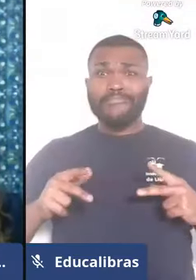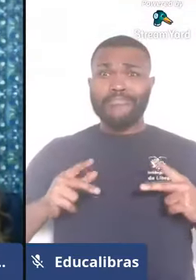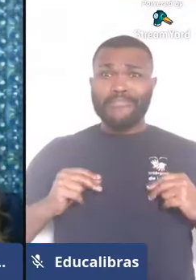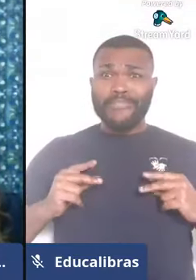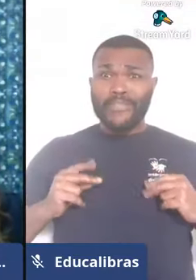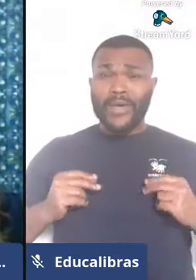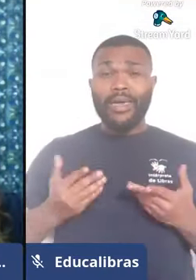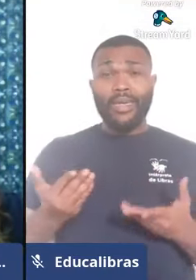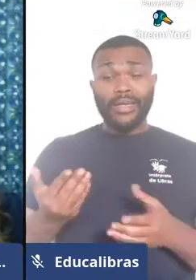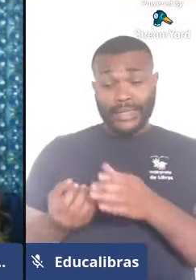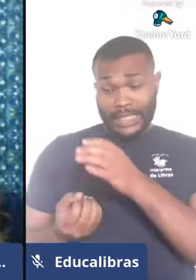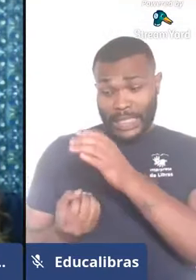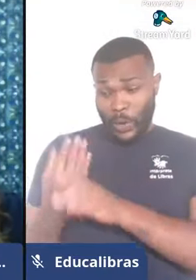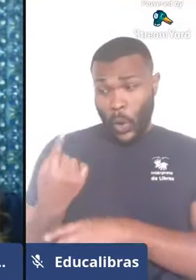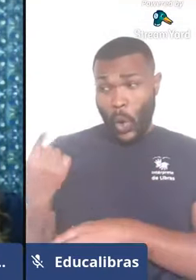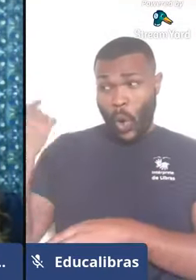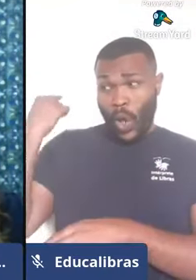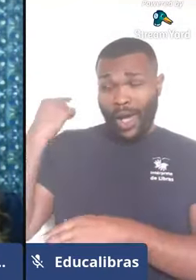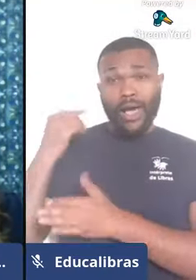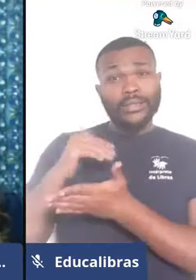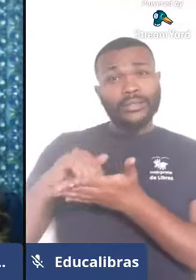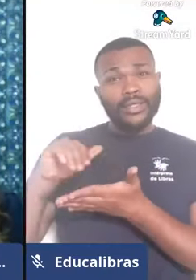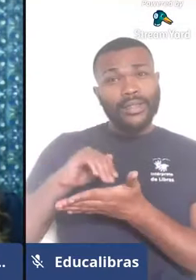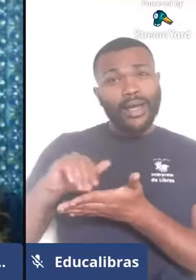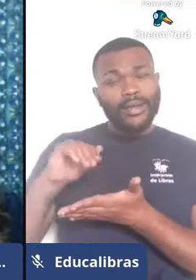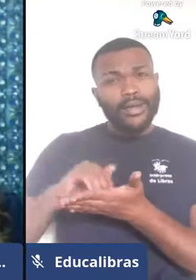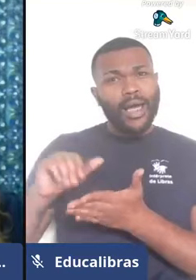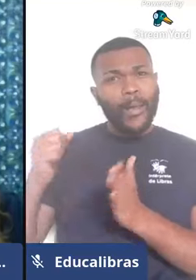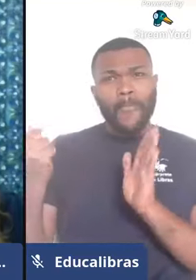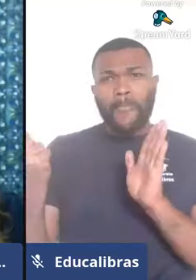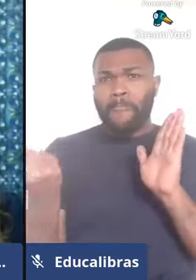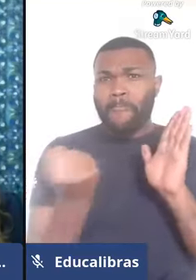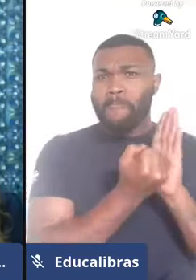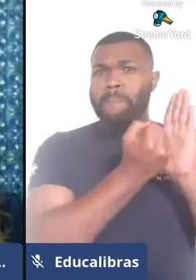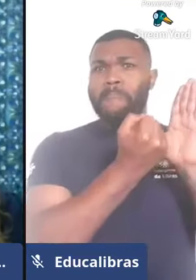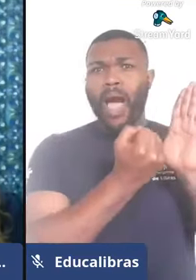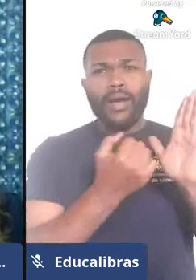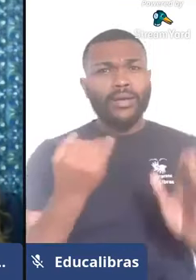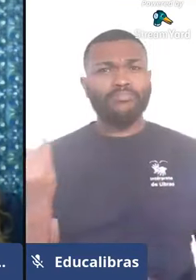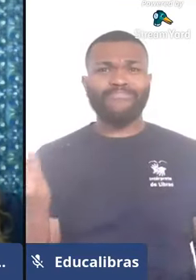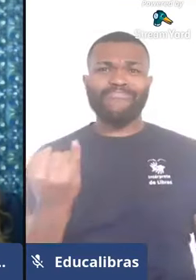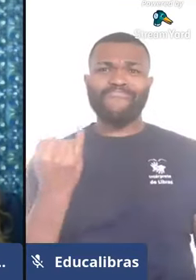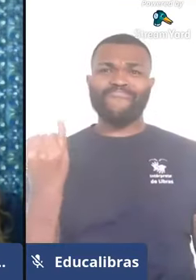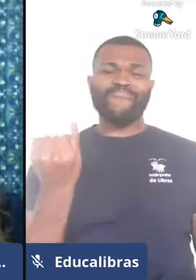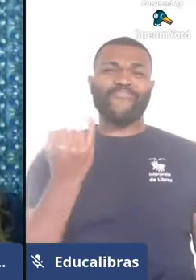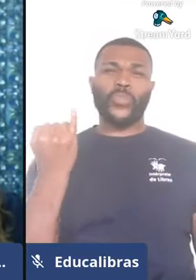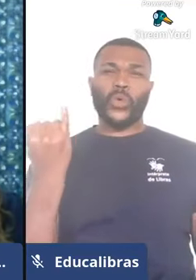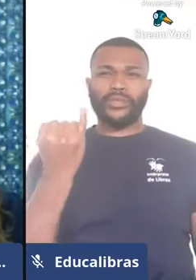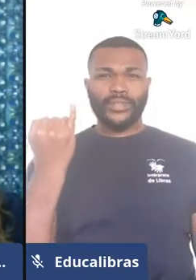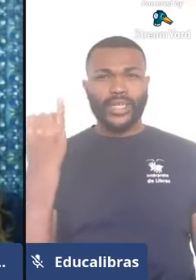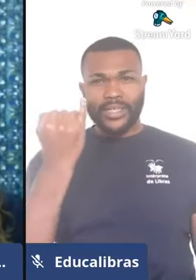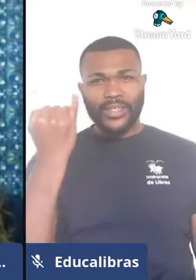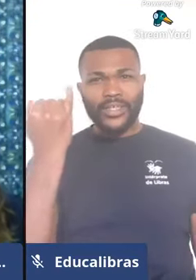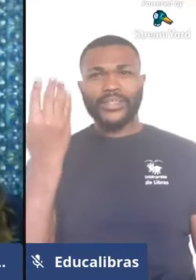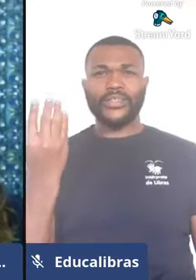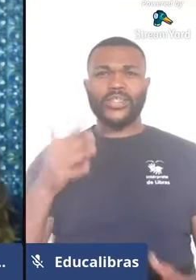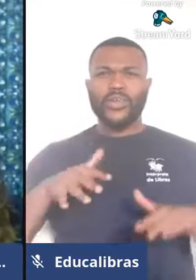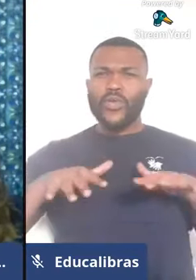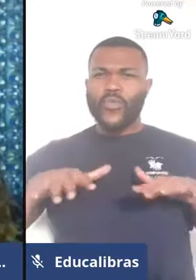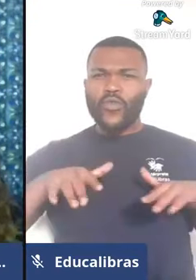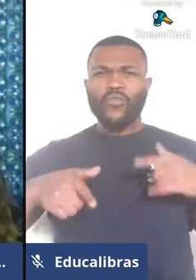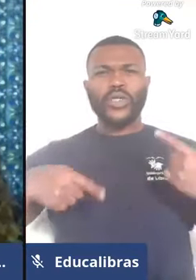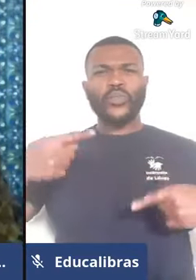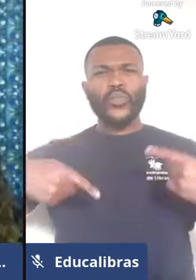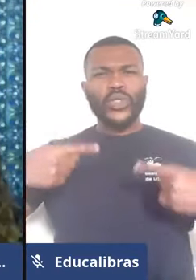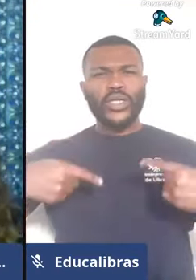da Secretaria foi um acontecimento extremamente importante para o movimento político da pessoa com